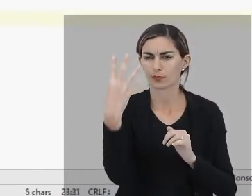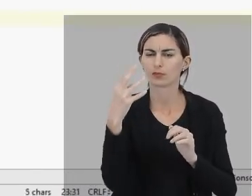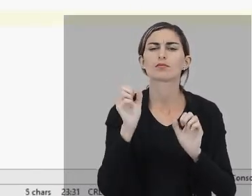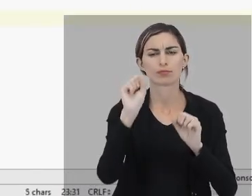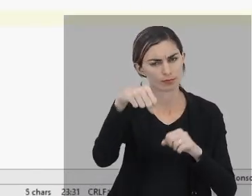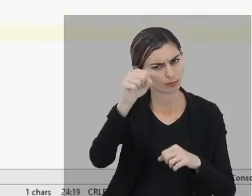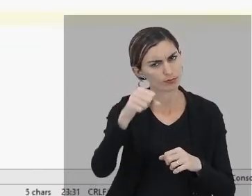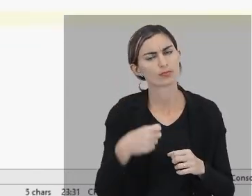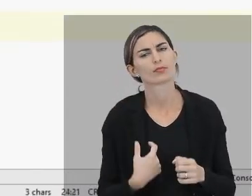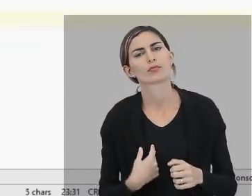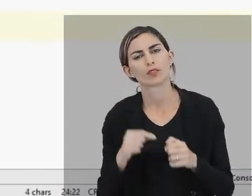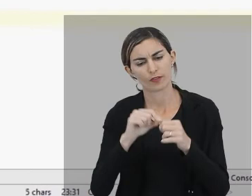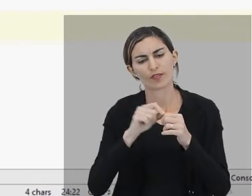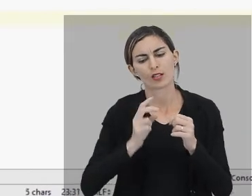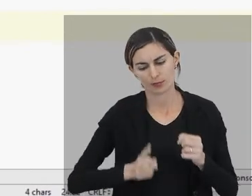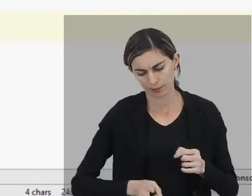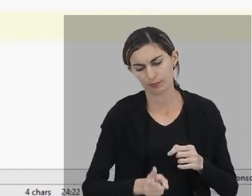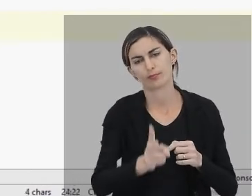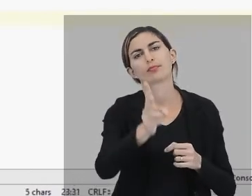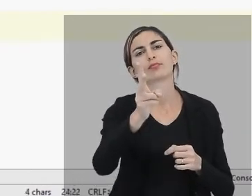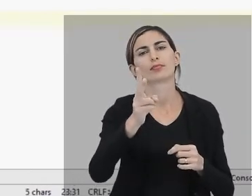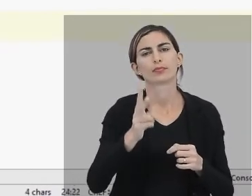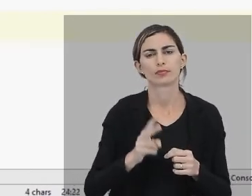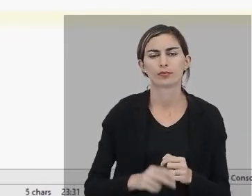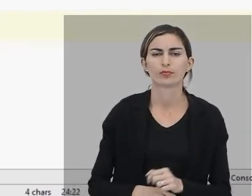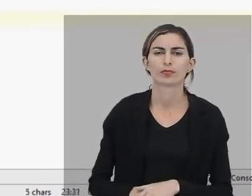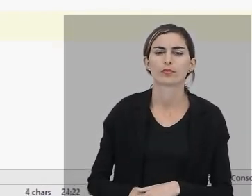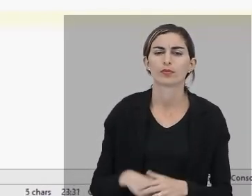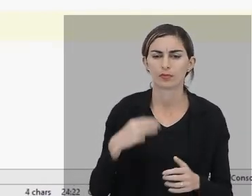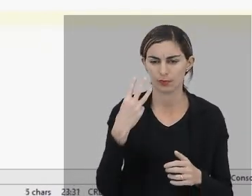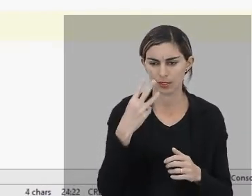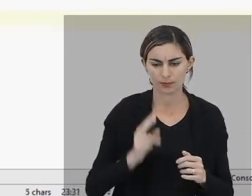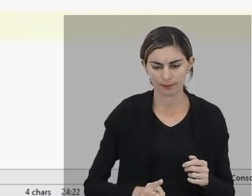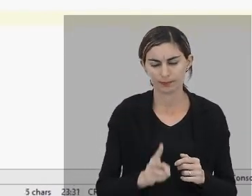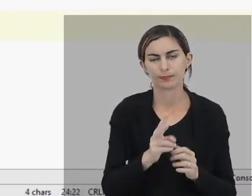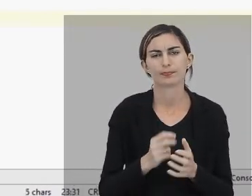É. Então ele faz o continue quando estiver com 3.